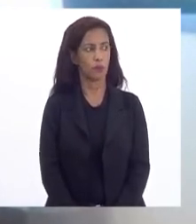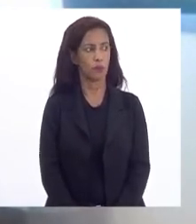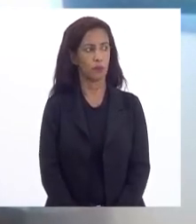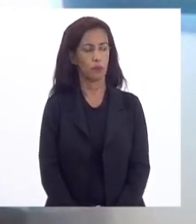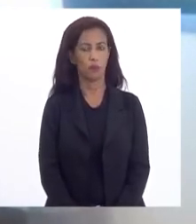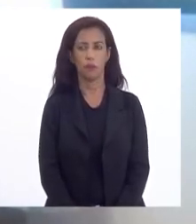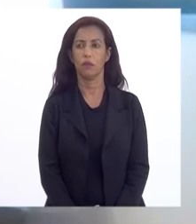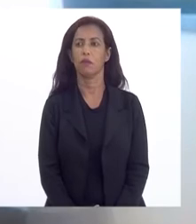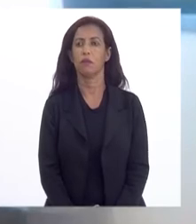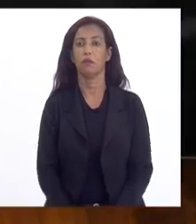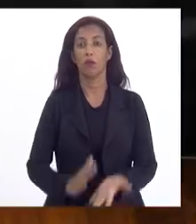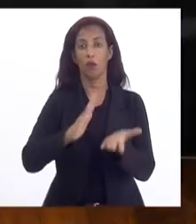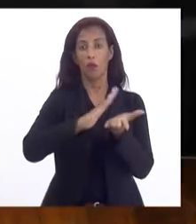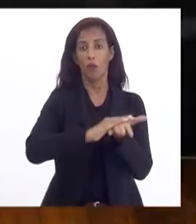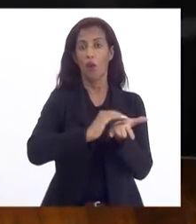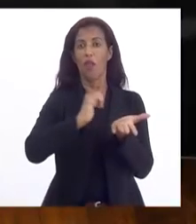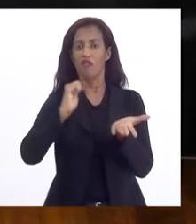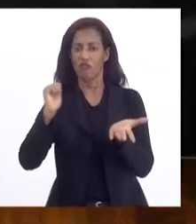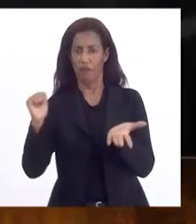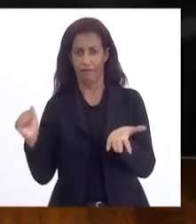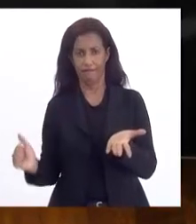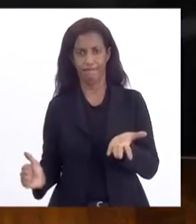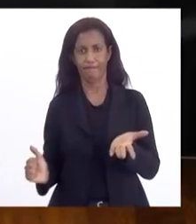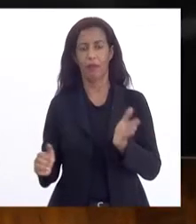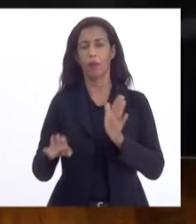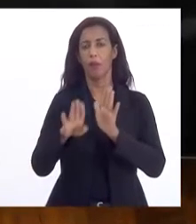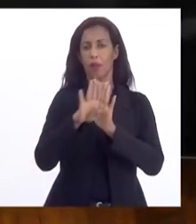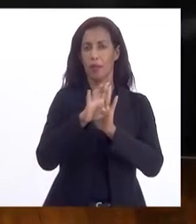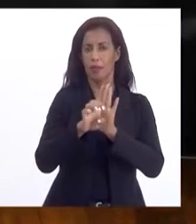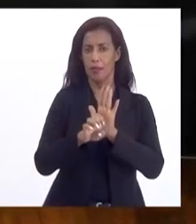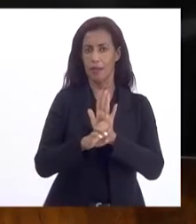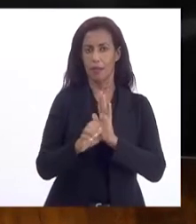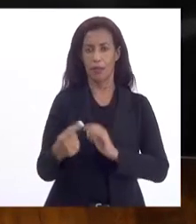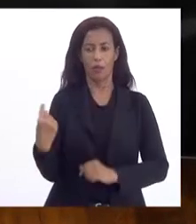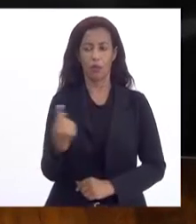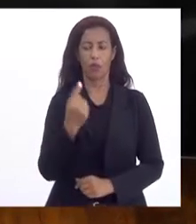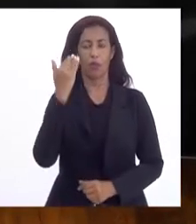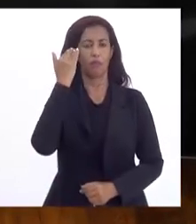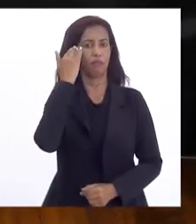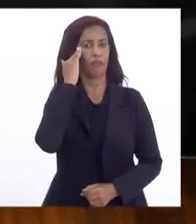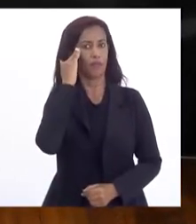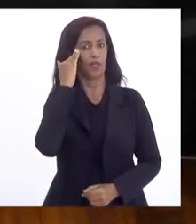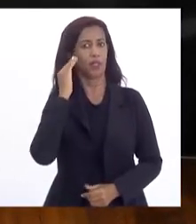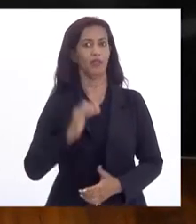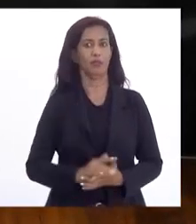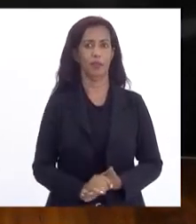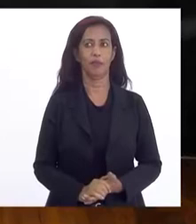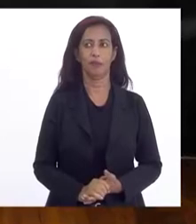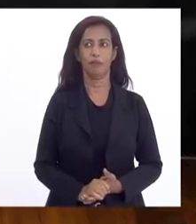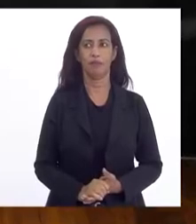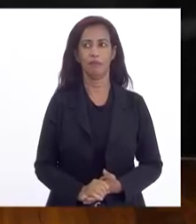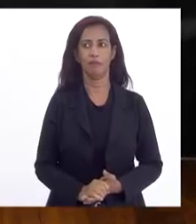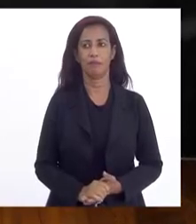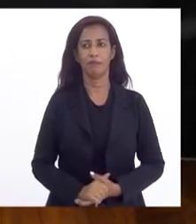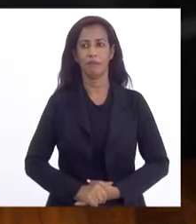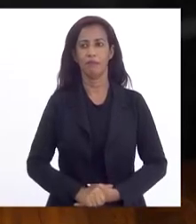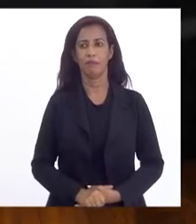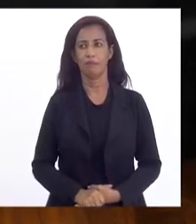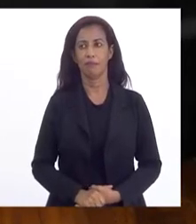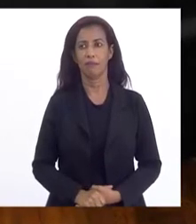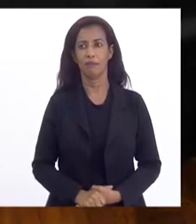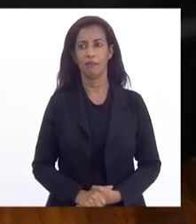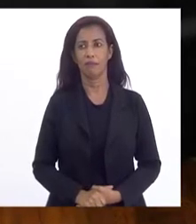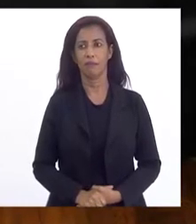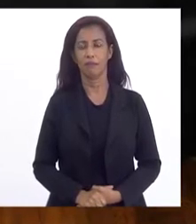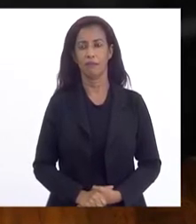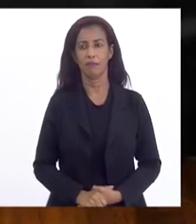Oi. Vou retirar de pauta, porque as emendas, no nosso entendimento aqui, são, não são... Acorda mais cedo, meu